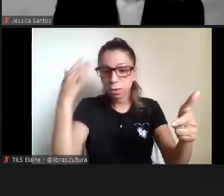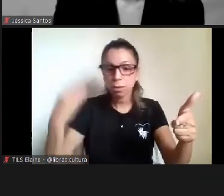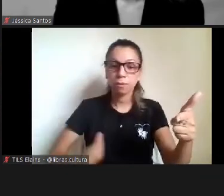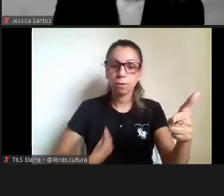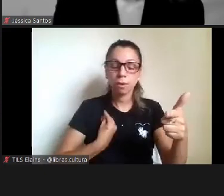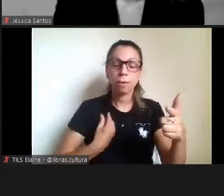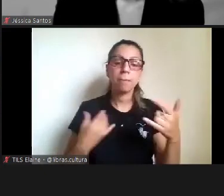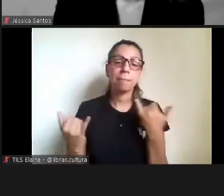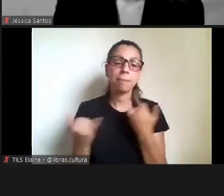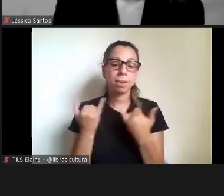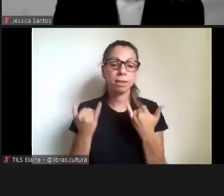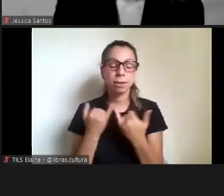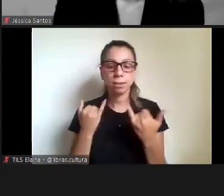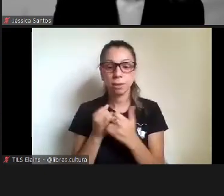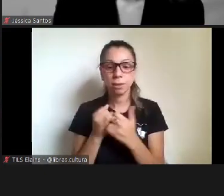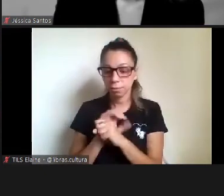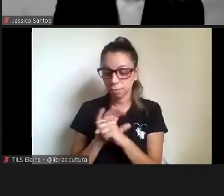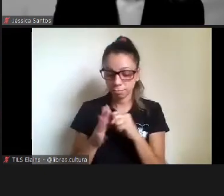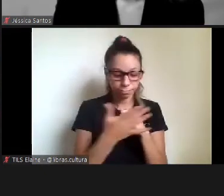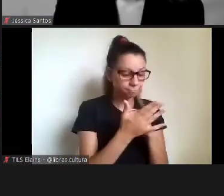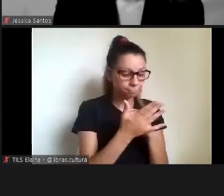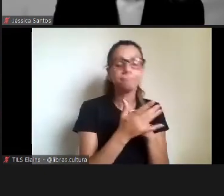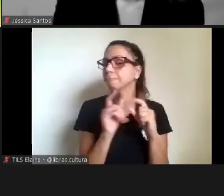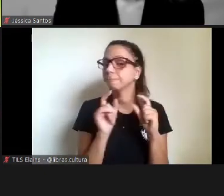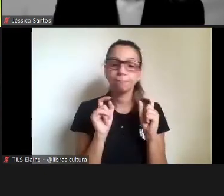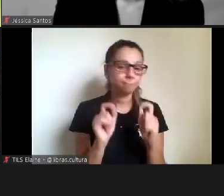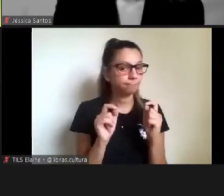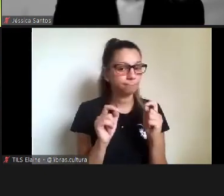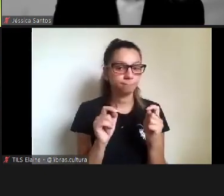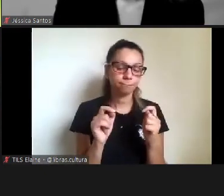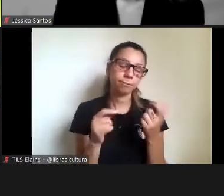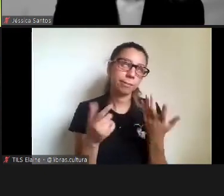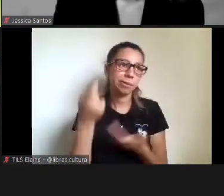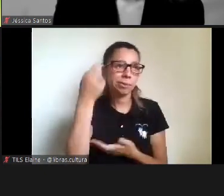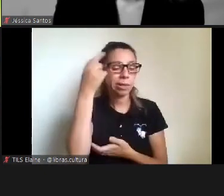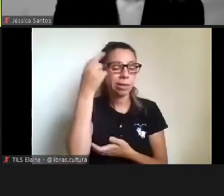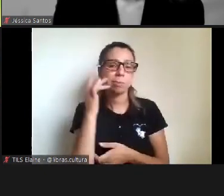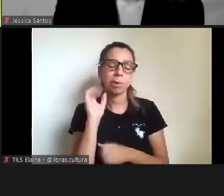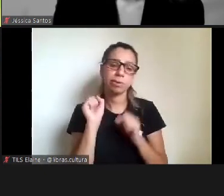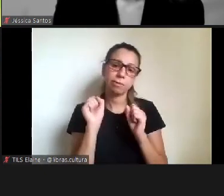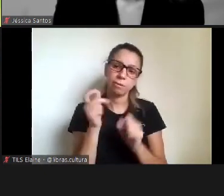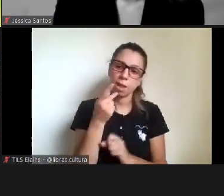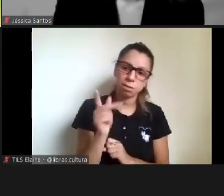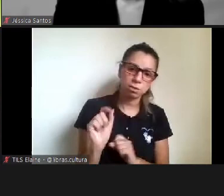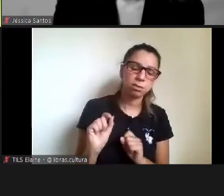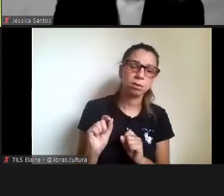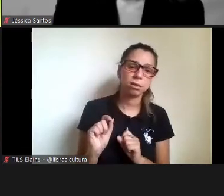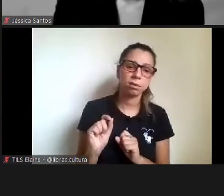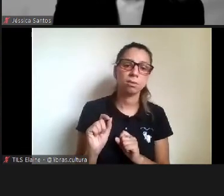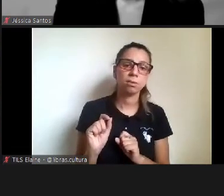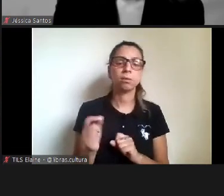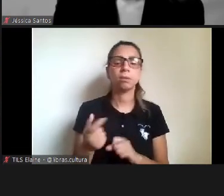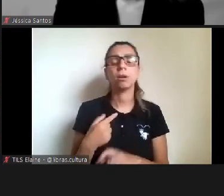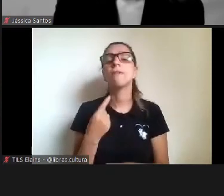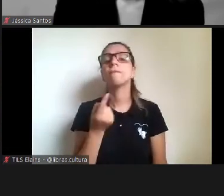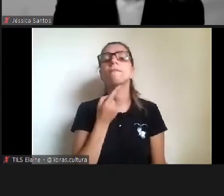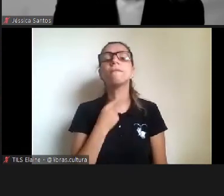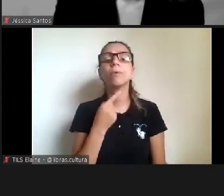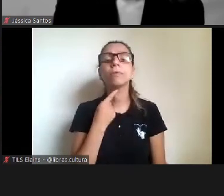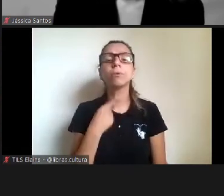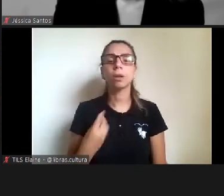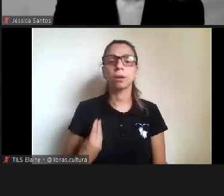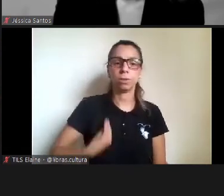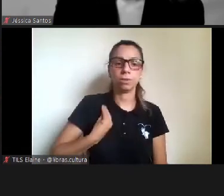que essa pandemia deixou para nós, se é que se pode pensar assim, apesar de tudo, a vontade de viver.